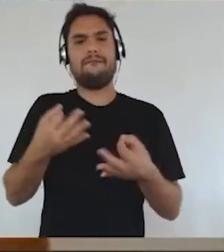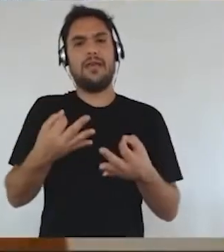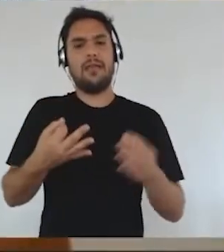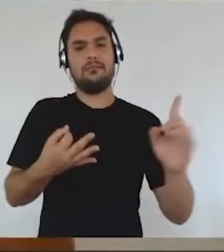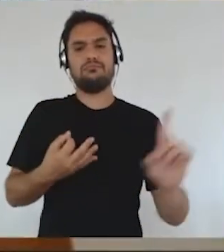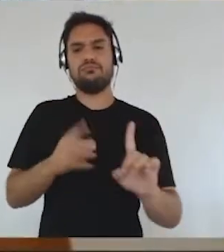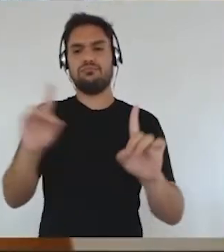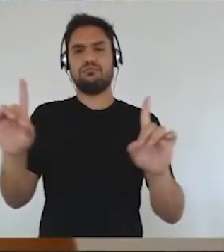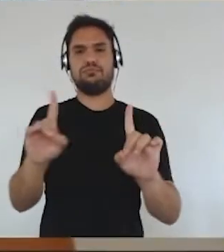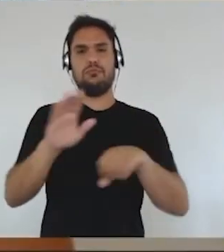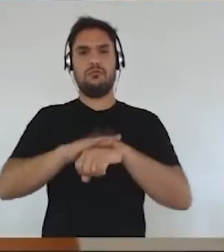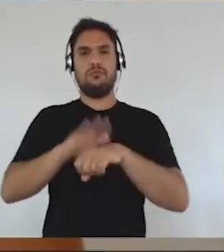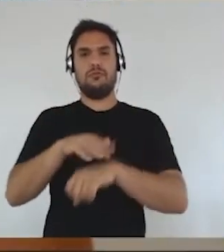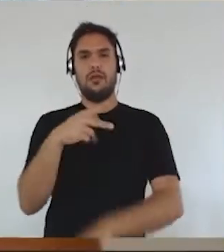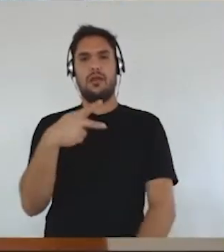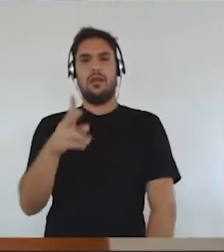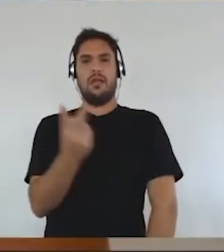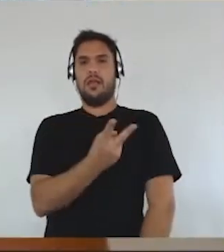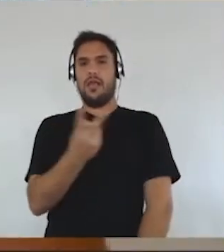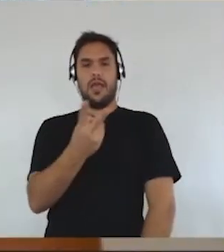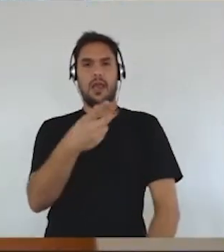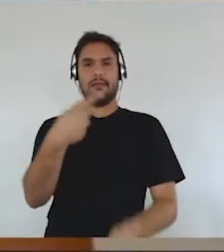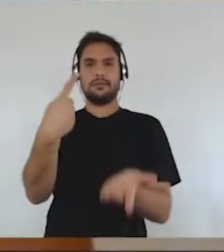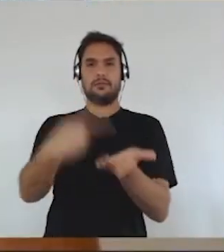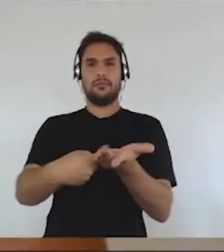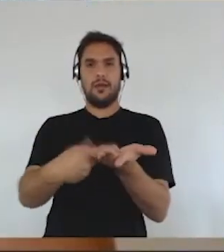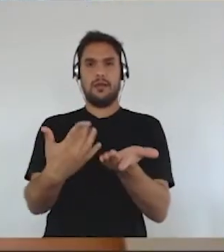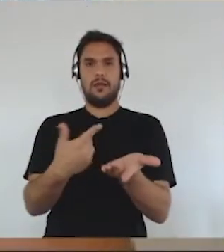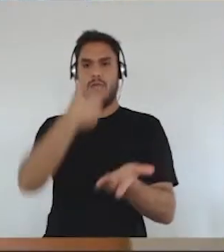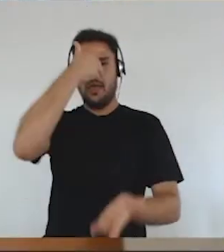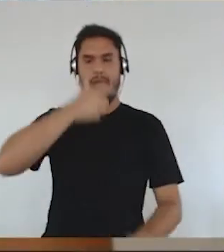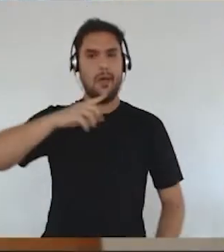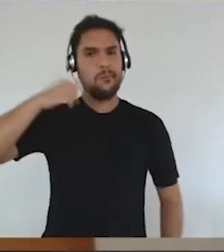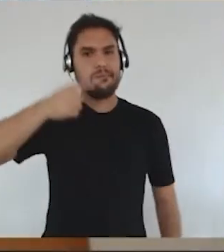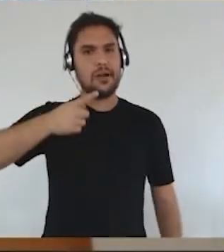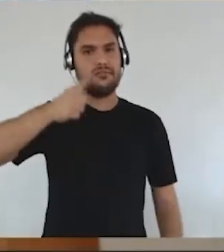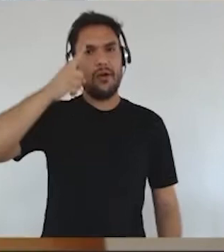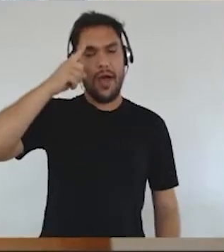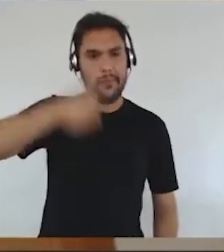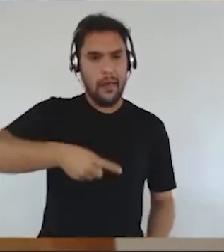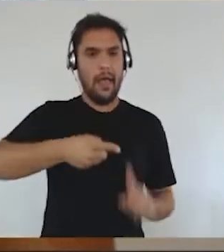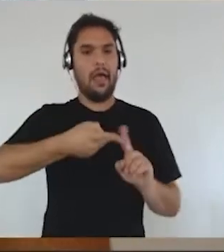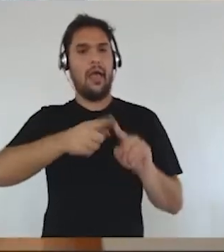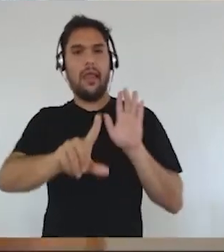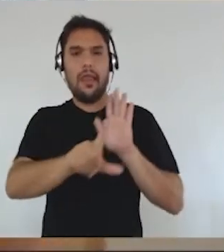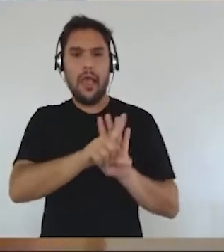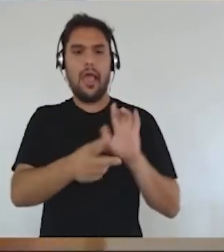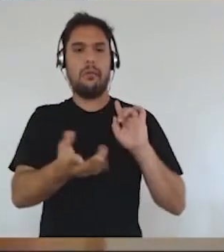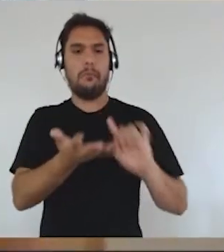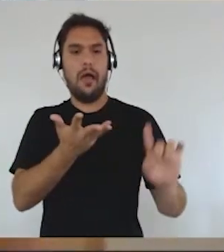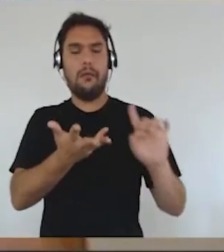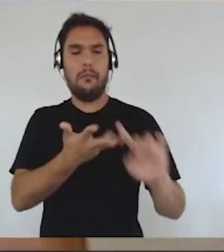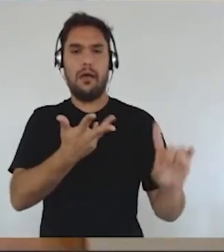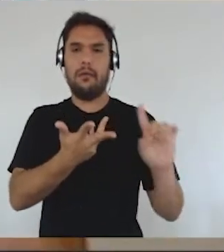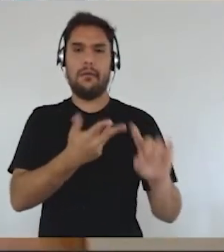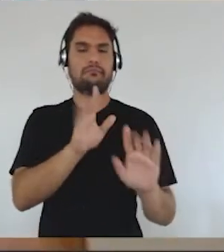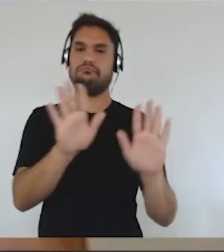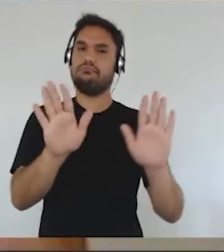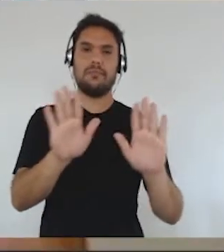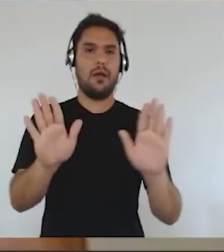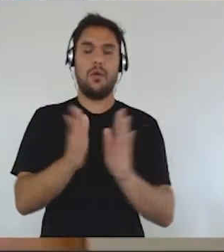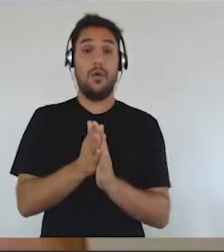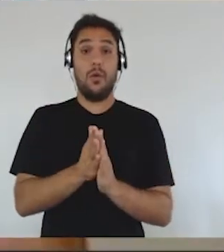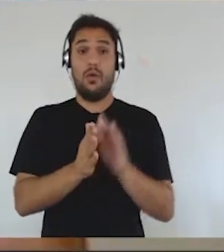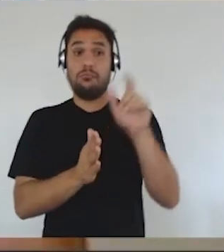não nós, advogados, impomos jurisprudências, doutrinas, questões de mérito. Não,